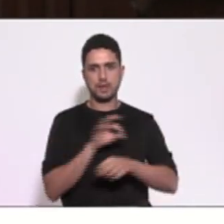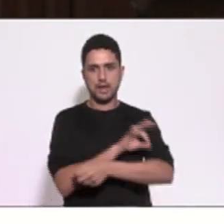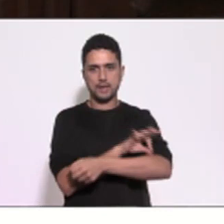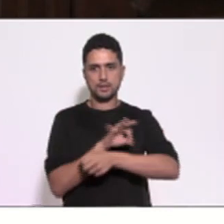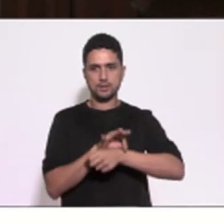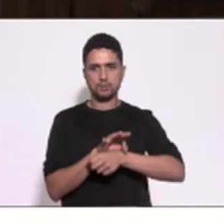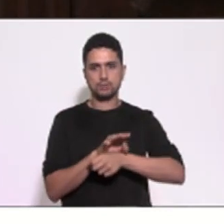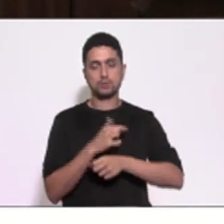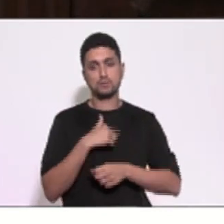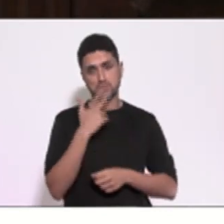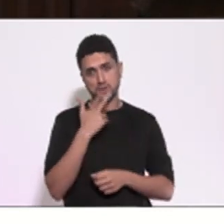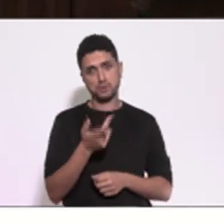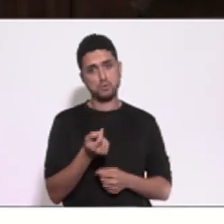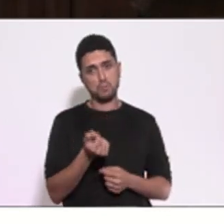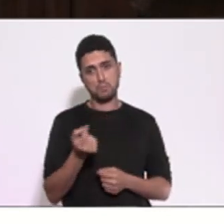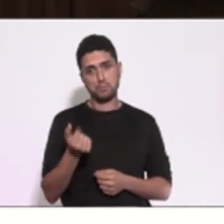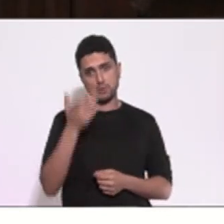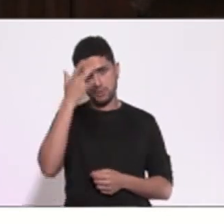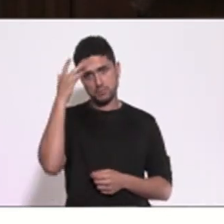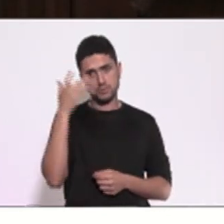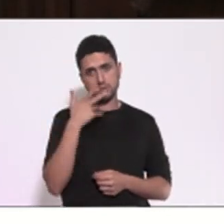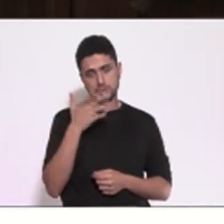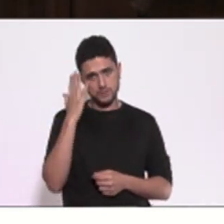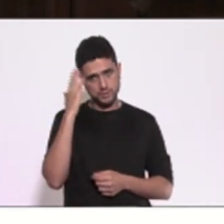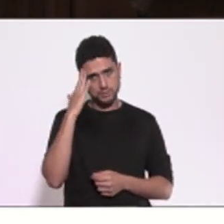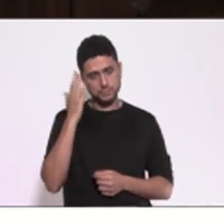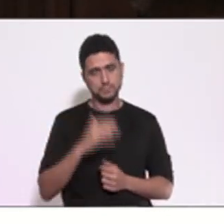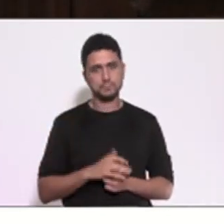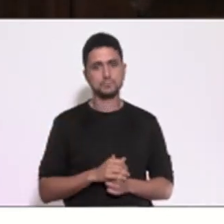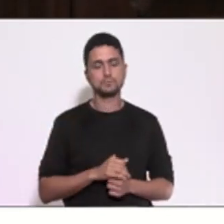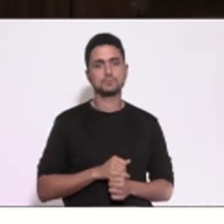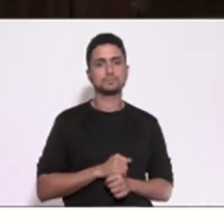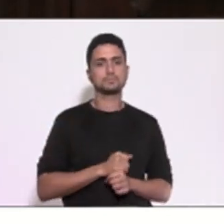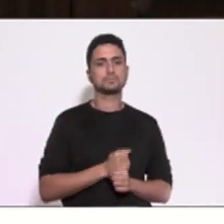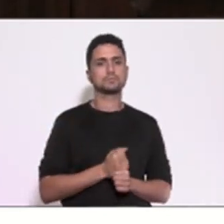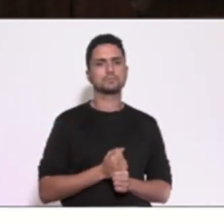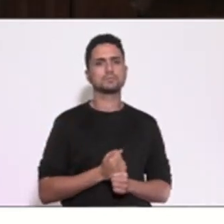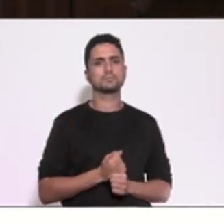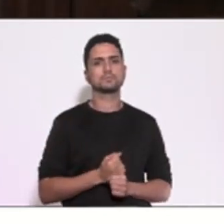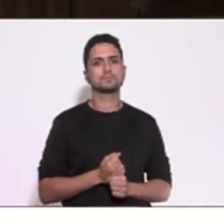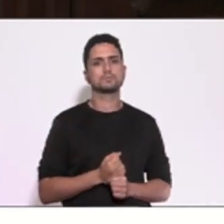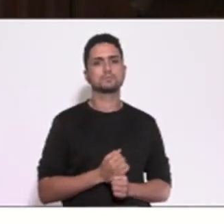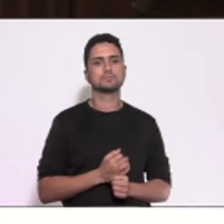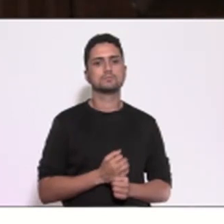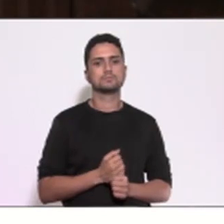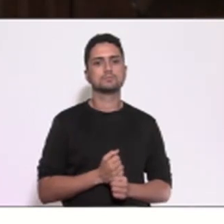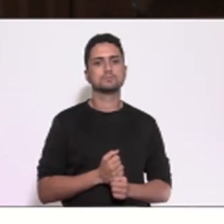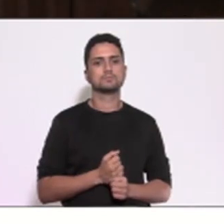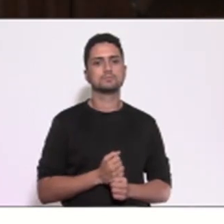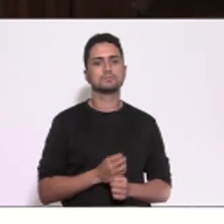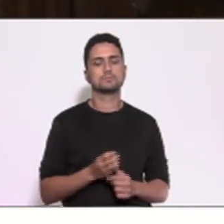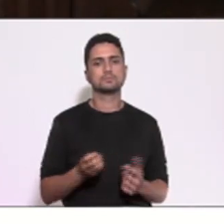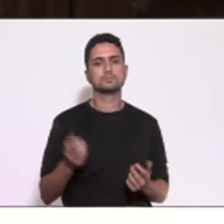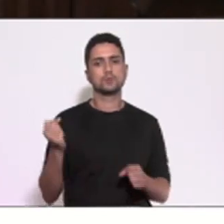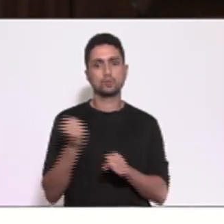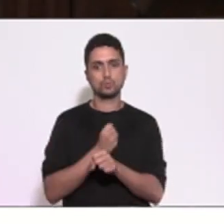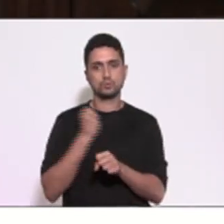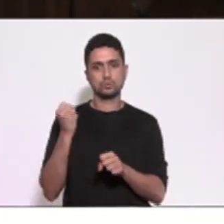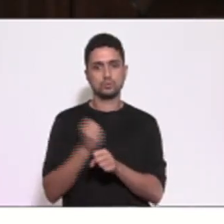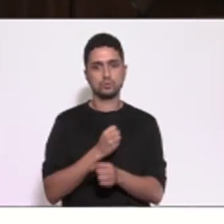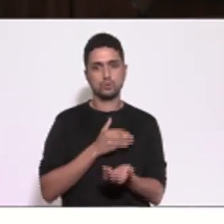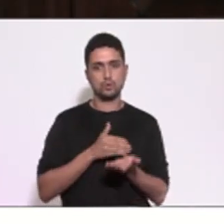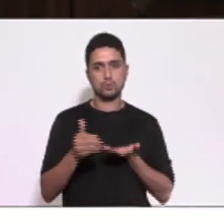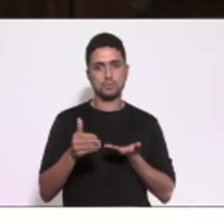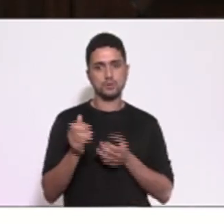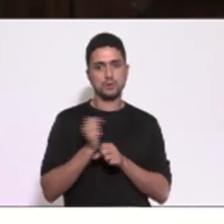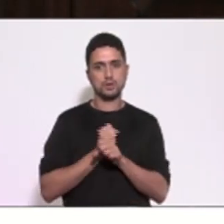sabe, para abrigar estes hortomercados, foram construídos nos inícios dos